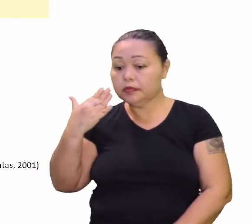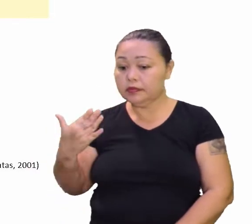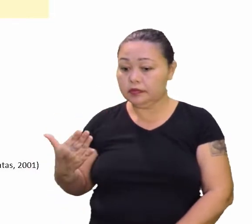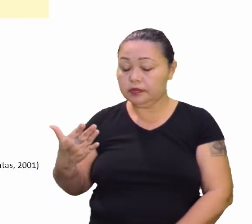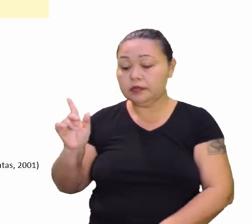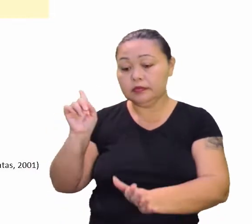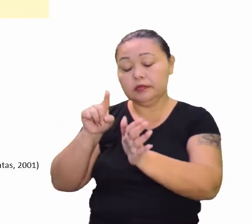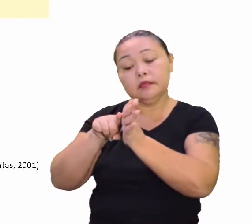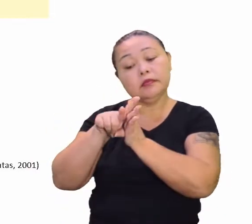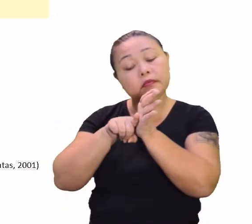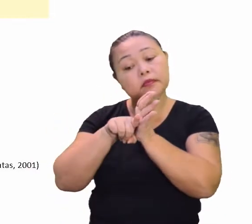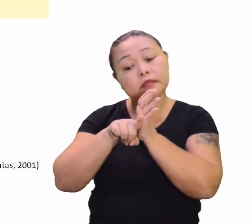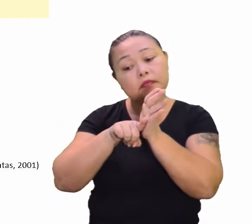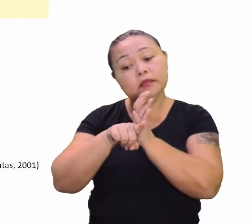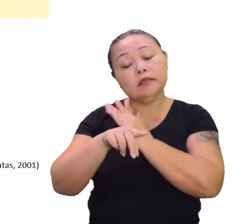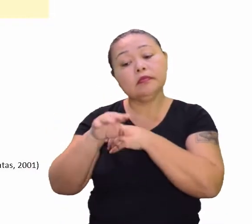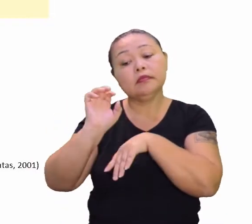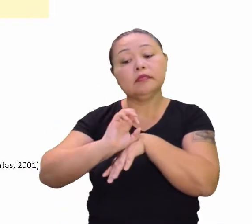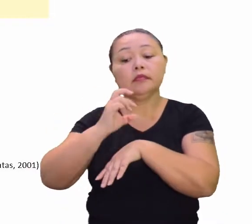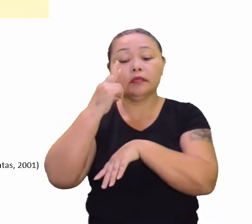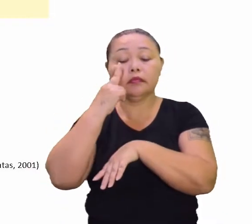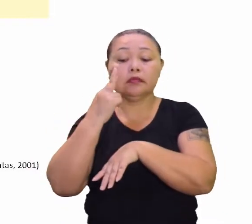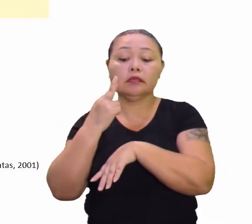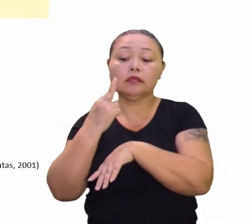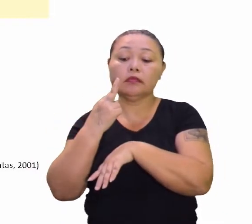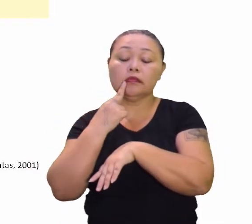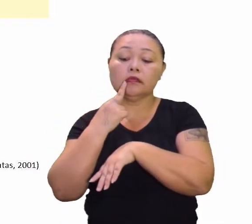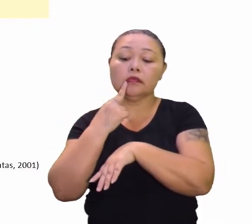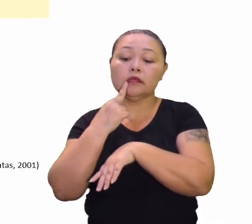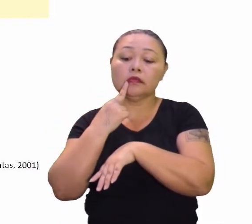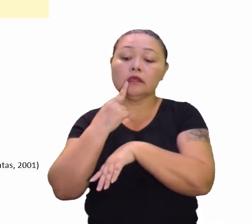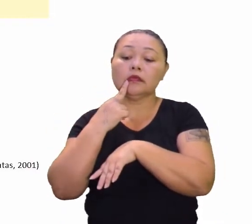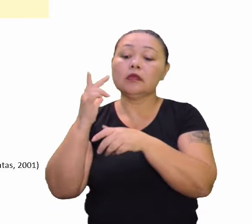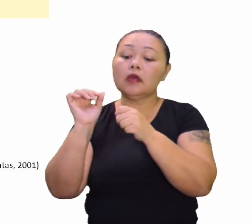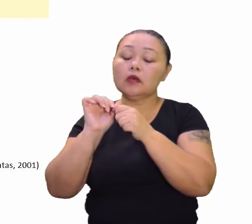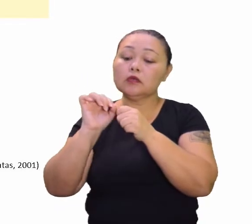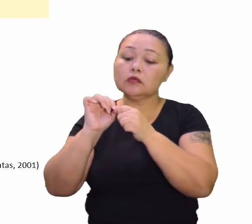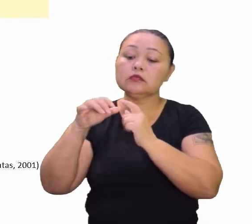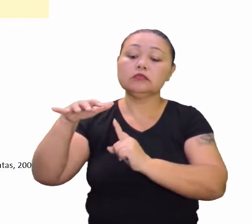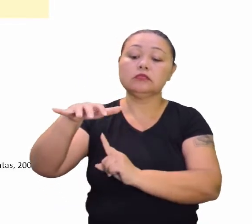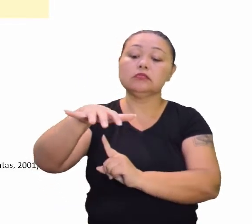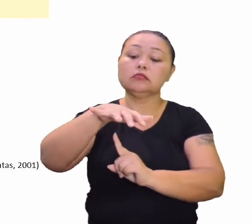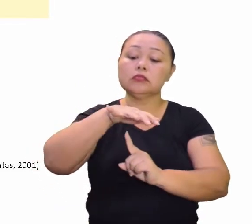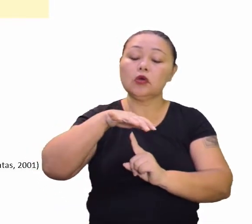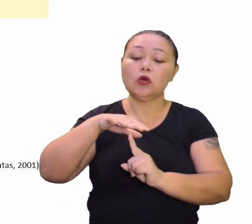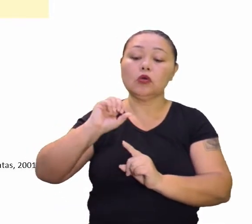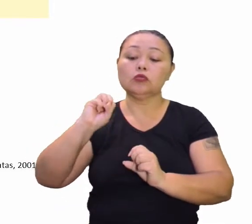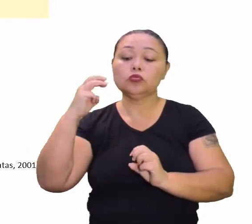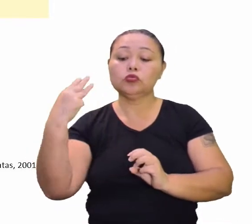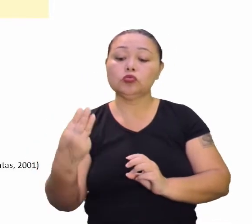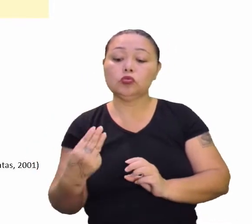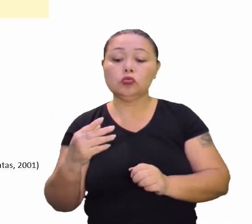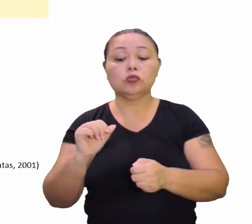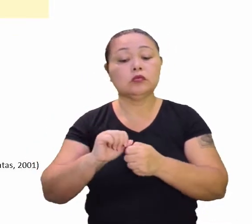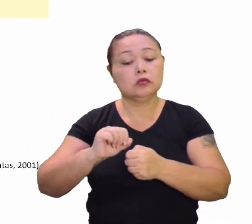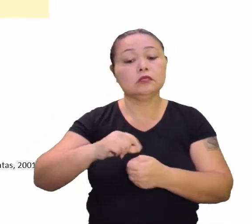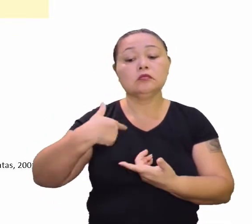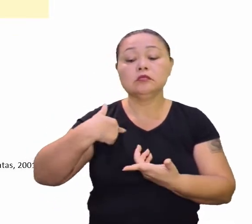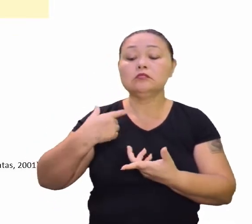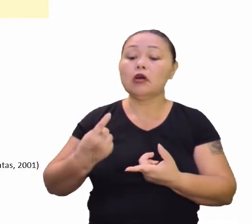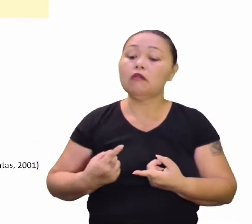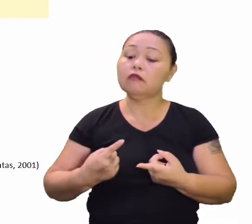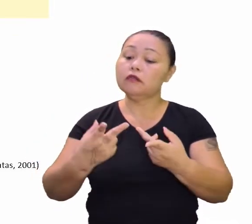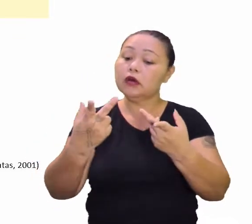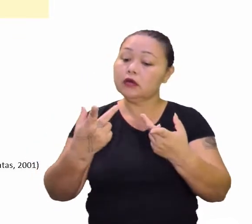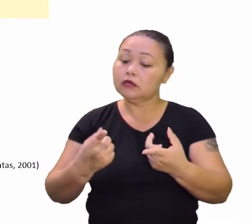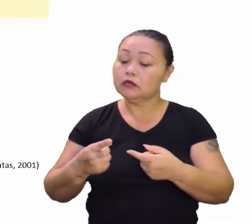e pesquisar a Rondônia Rural Show, tanto de máquinas que são vendidas para atender o campo aqui do estado de Rondônia. Então,